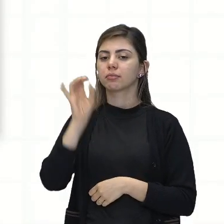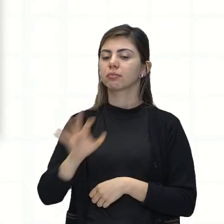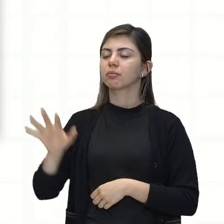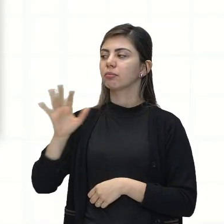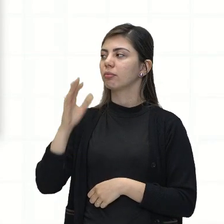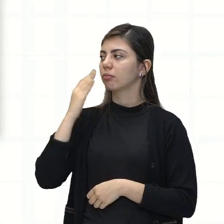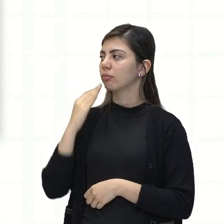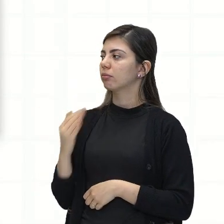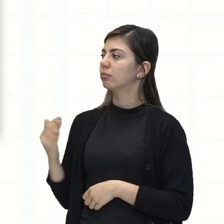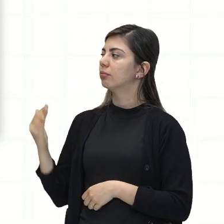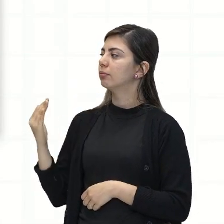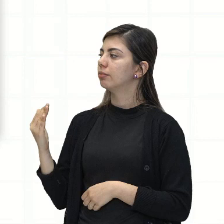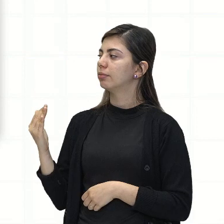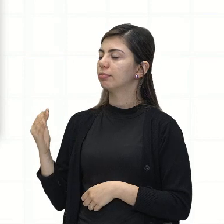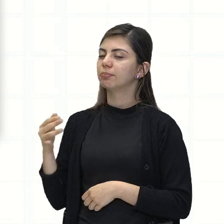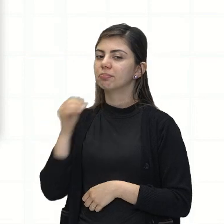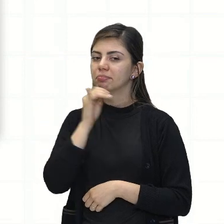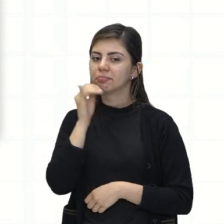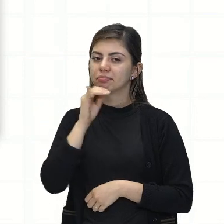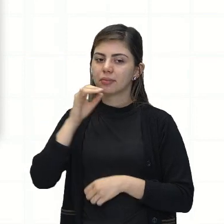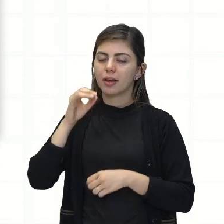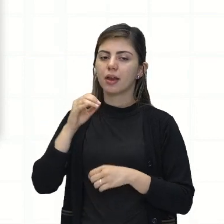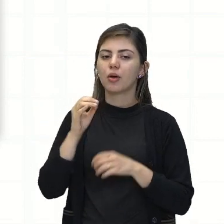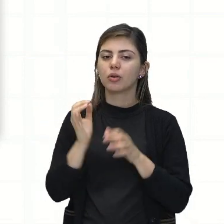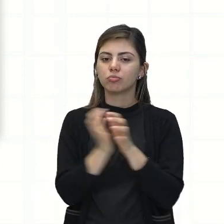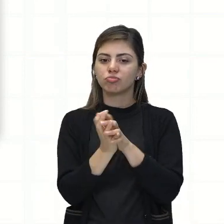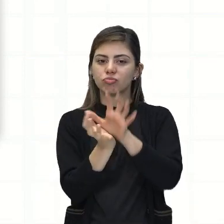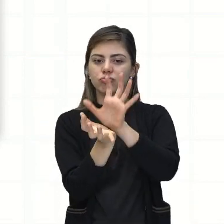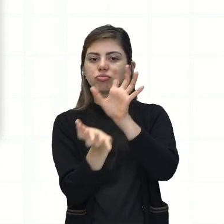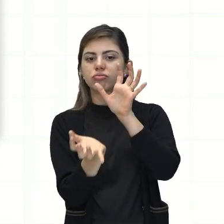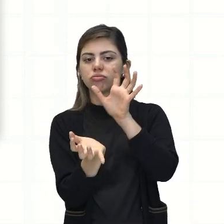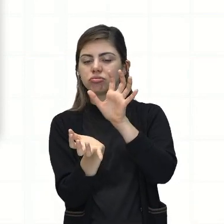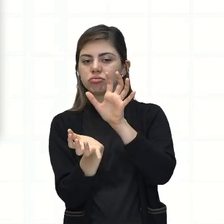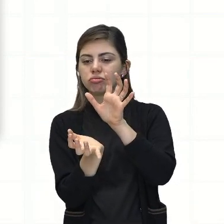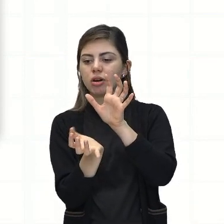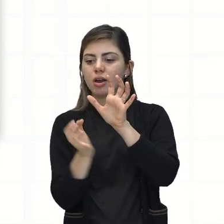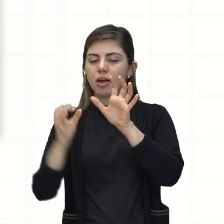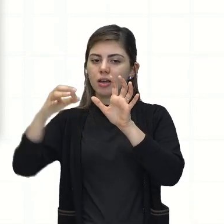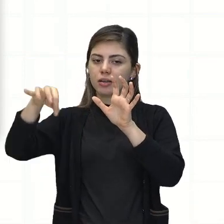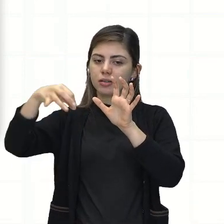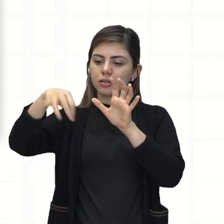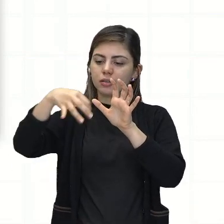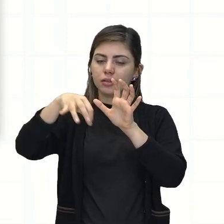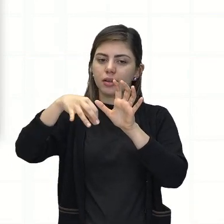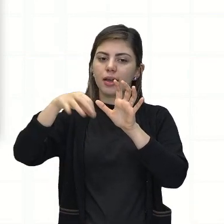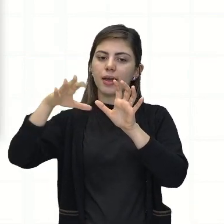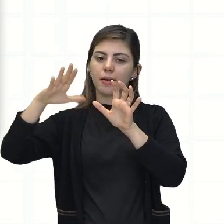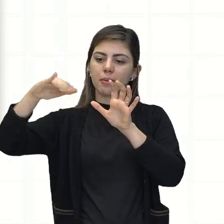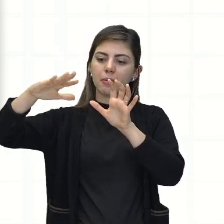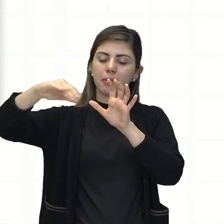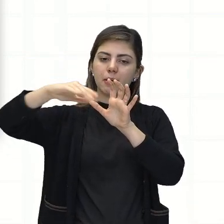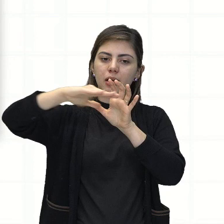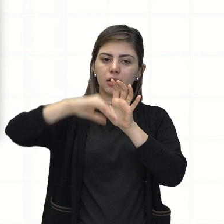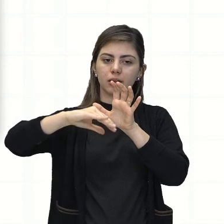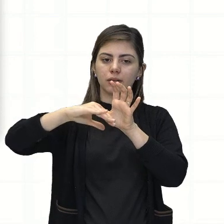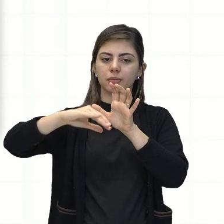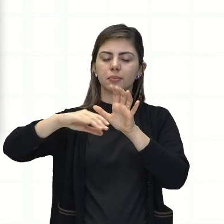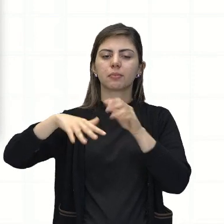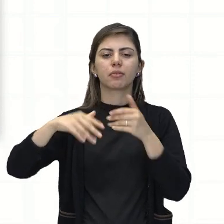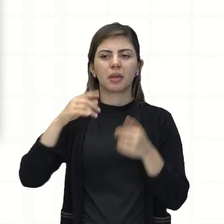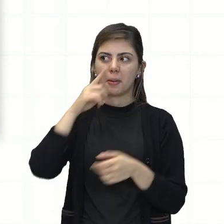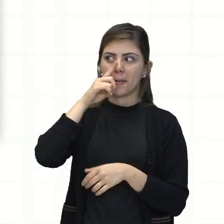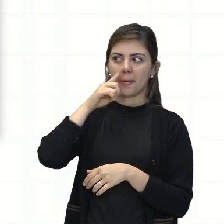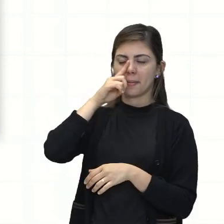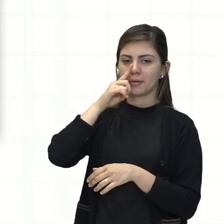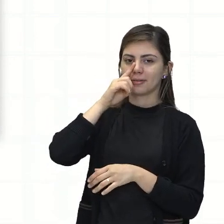imagem, como o pássaro palito na boca dos jacarés, né? Parece um tanto quanto perigoso isso, né? Mas é